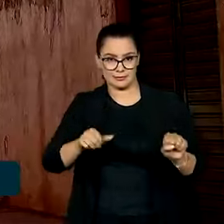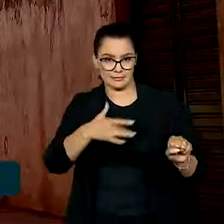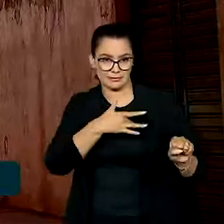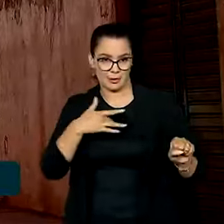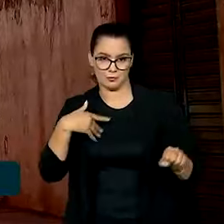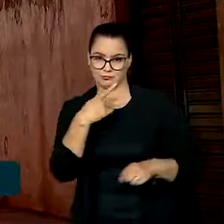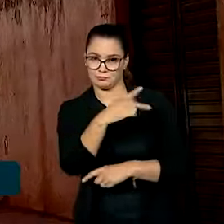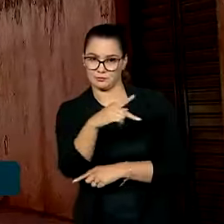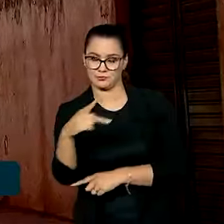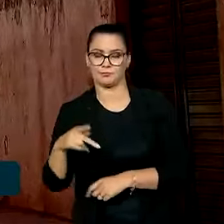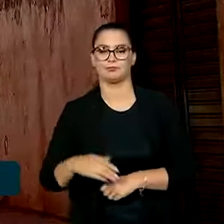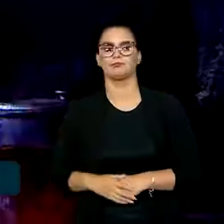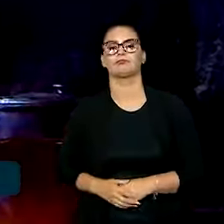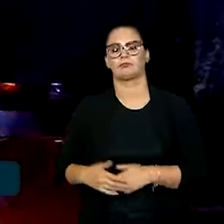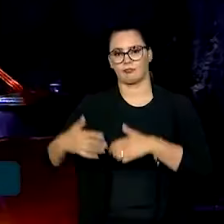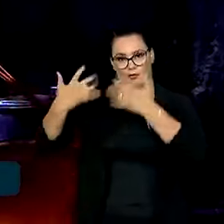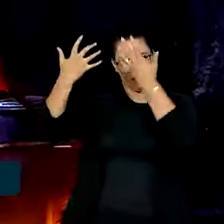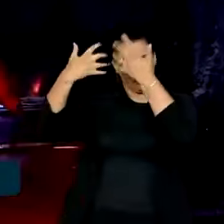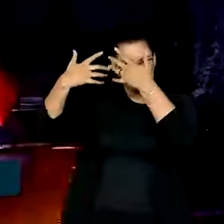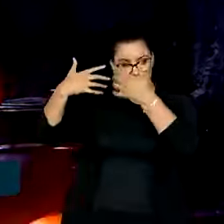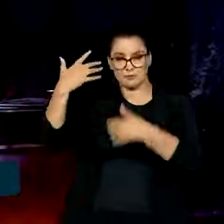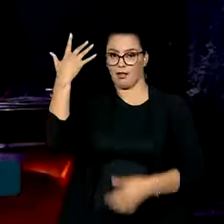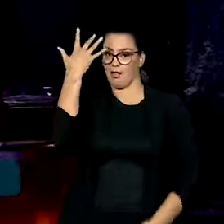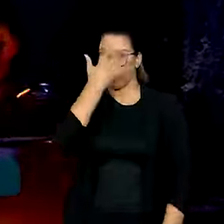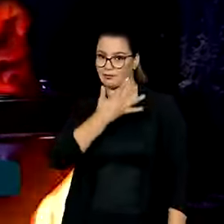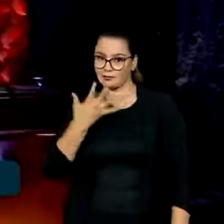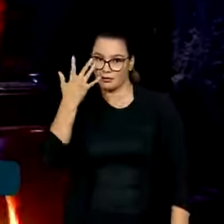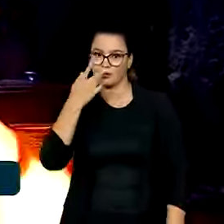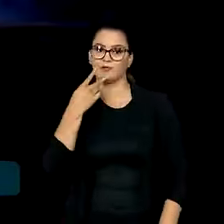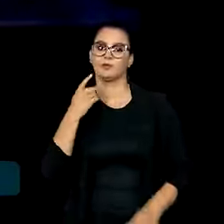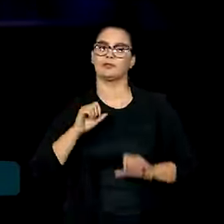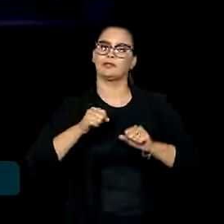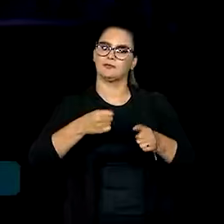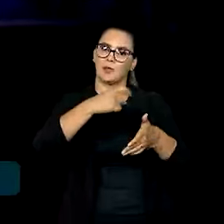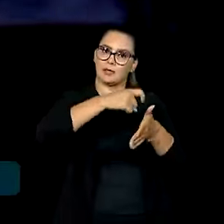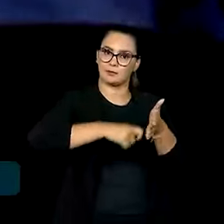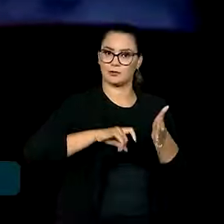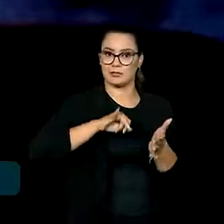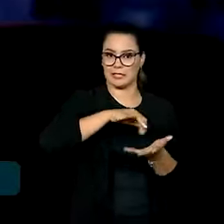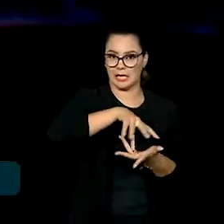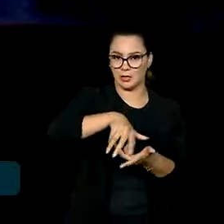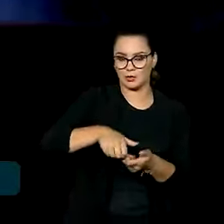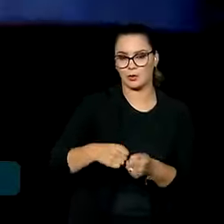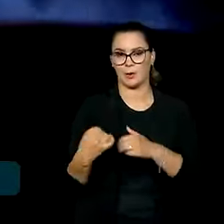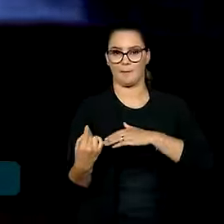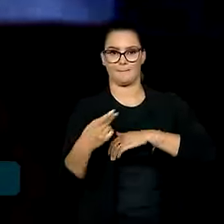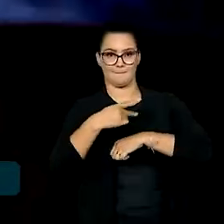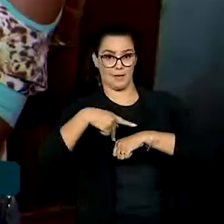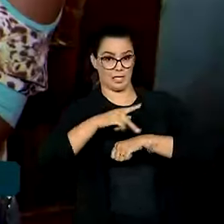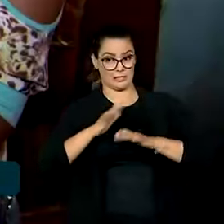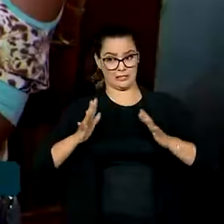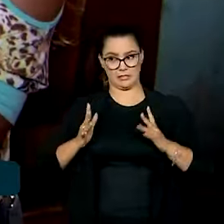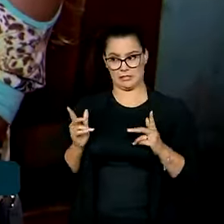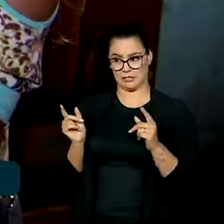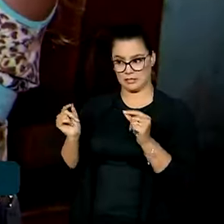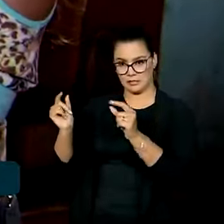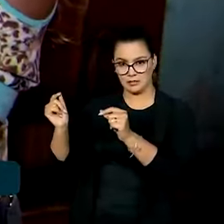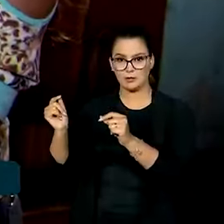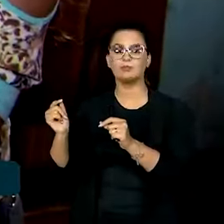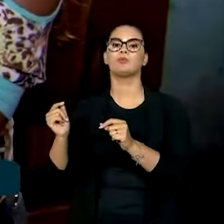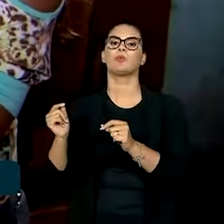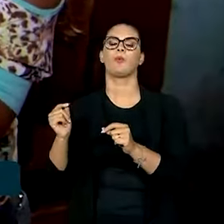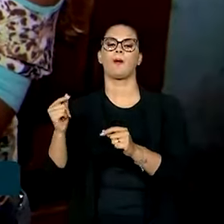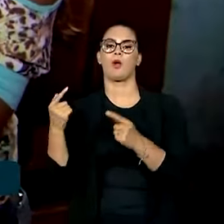E seguindo esse raciocínio, Haddad também defendeu a tributação internacional dos países mais ricos para